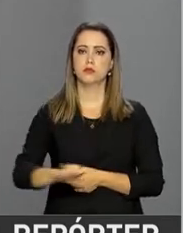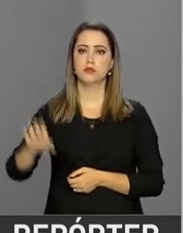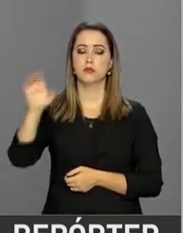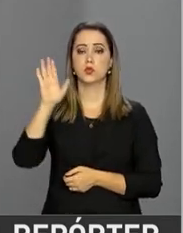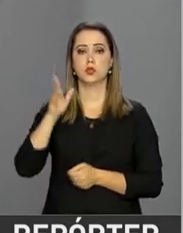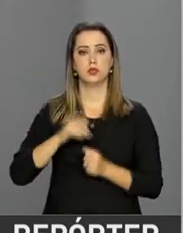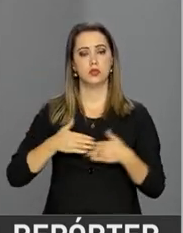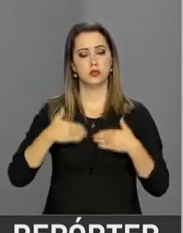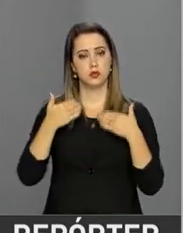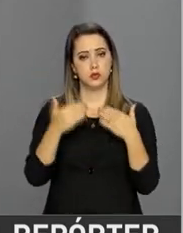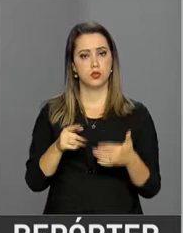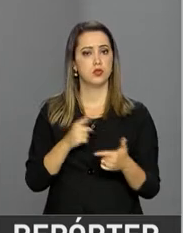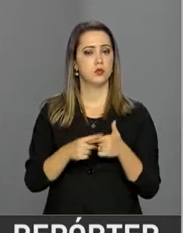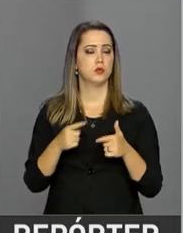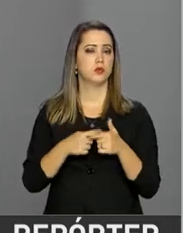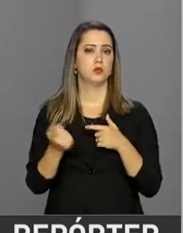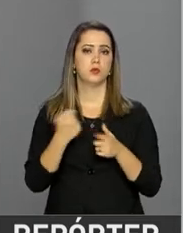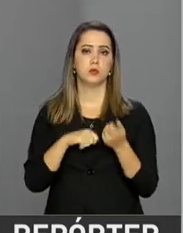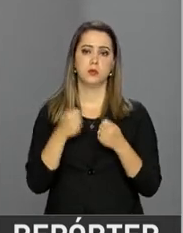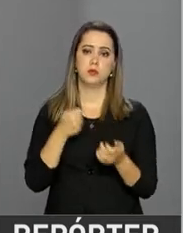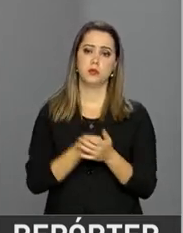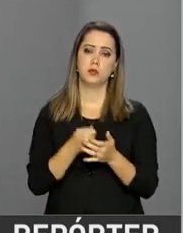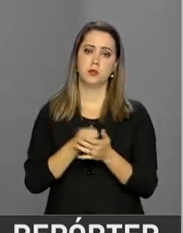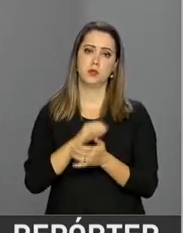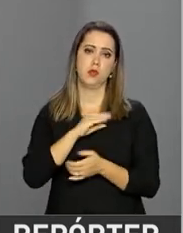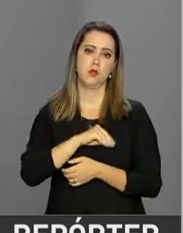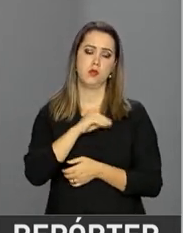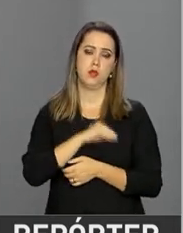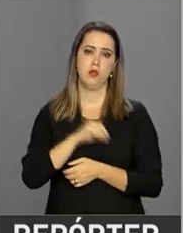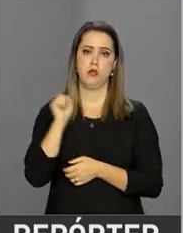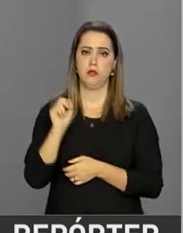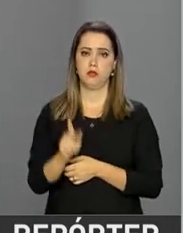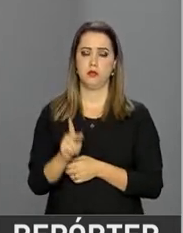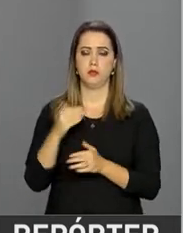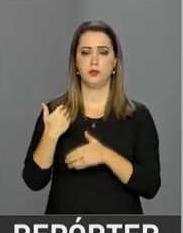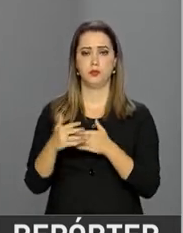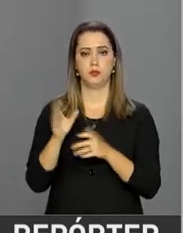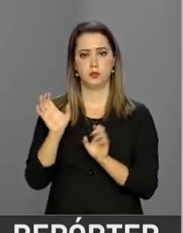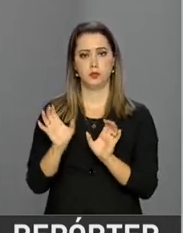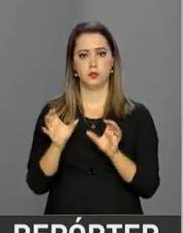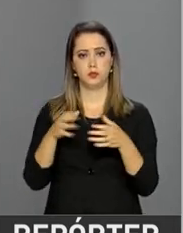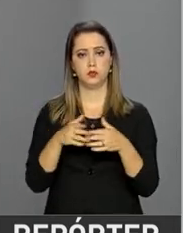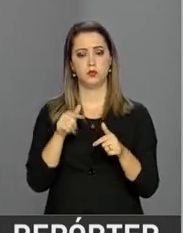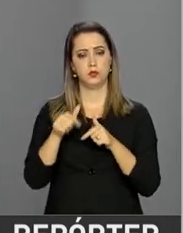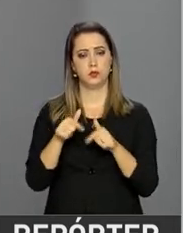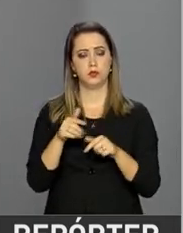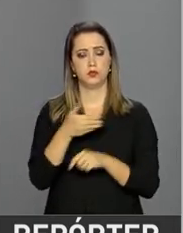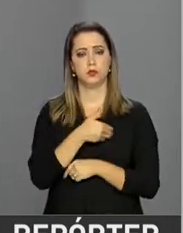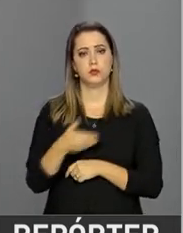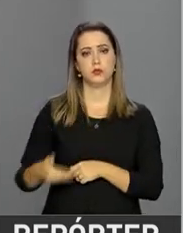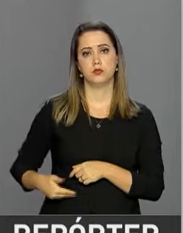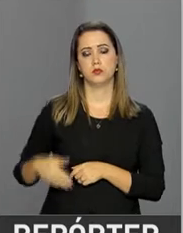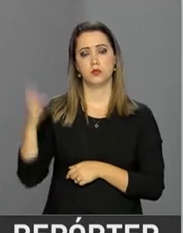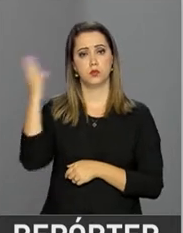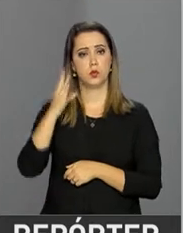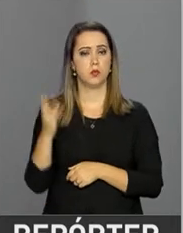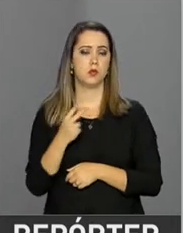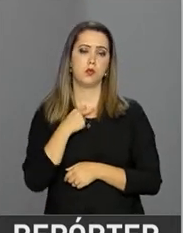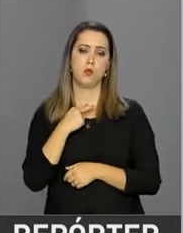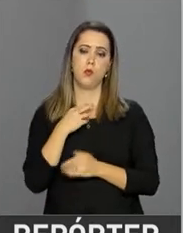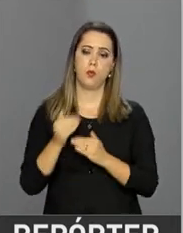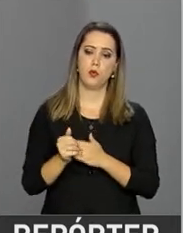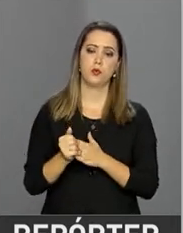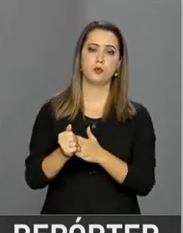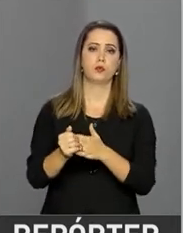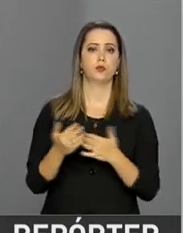já enfrentam dificuldades para pagar os salários e as aposentadorias dos servidores públicos. O Brasil não pode seguir